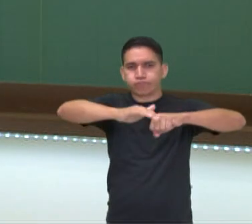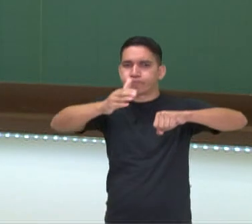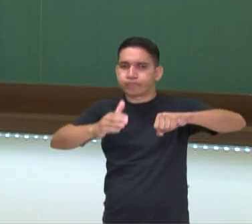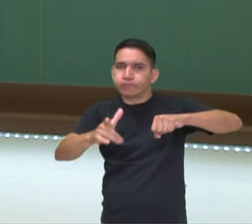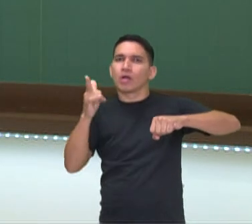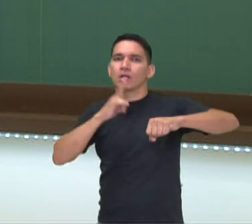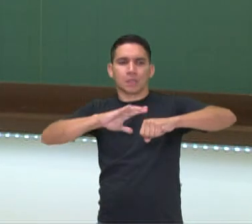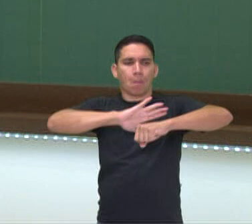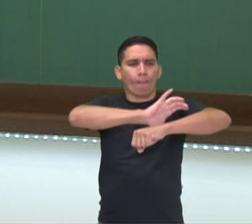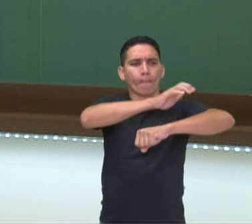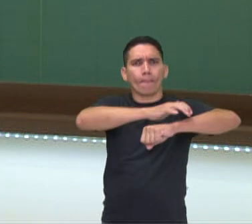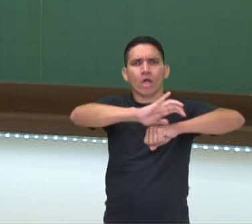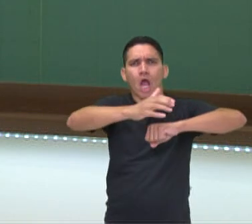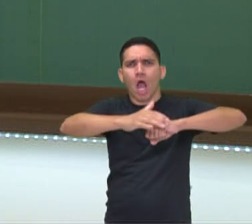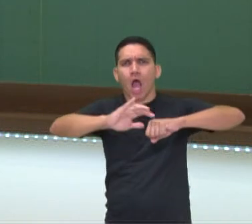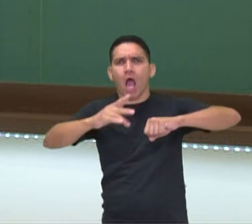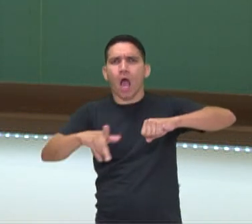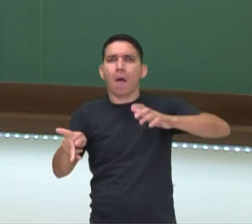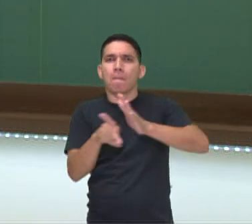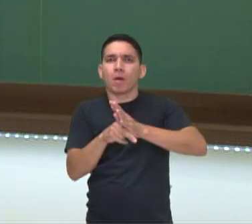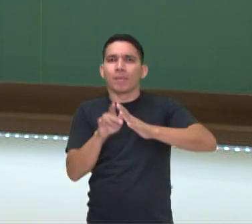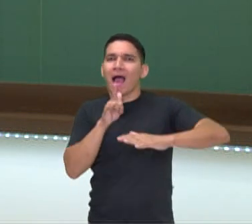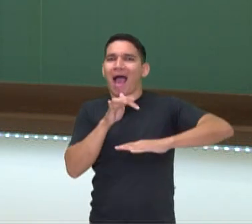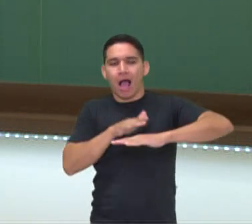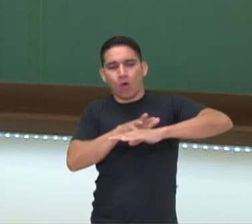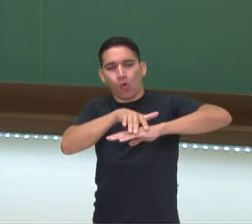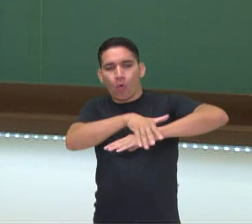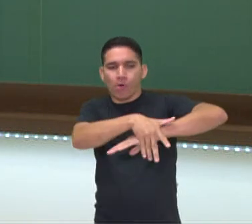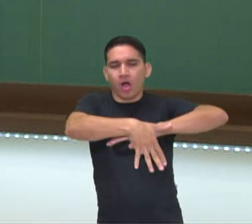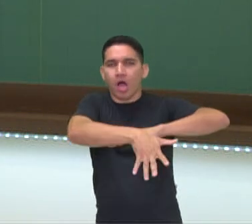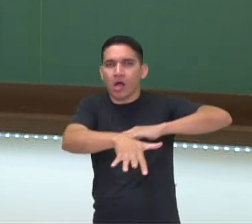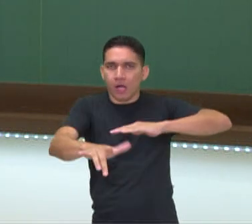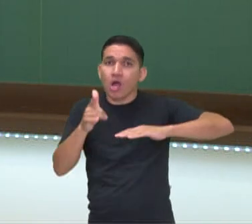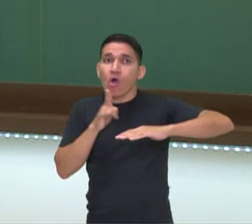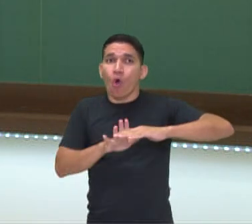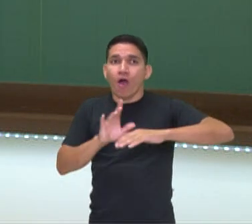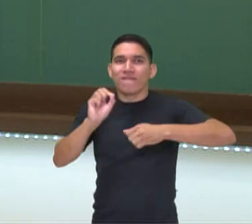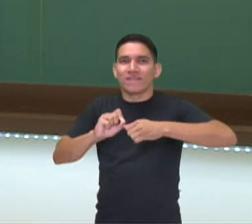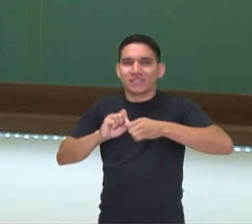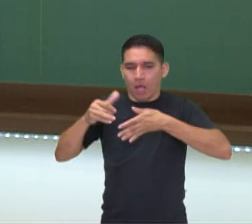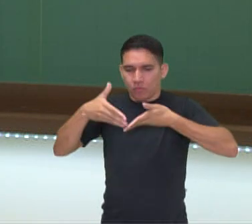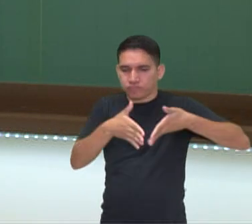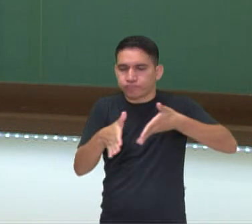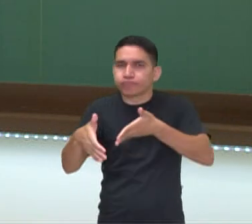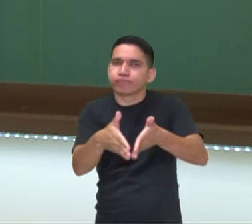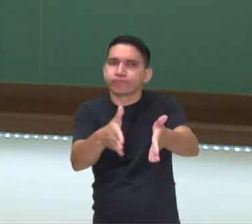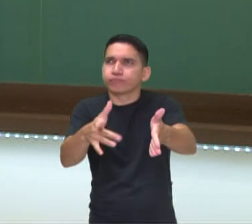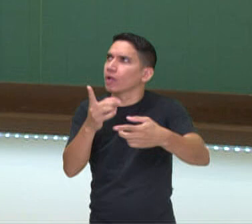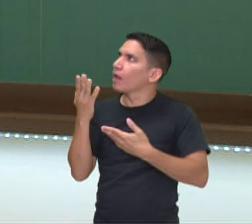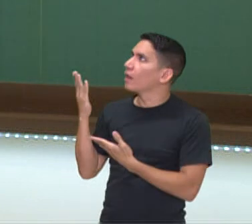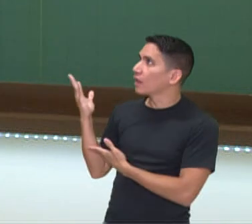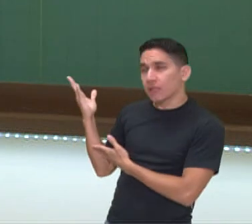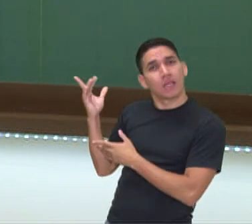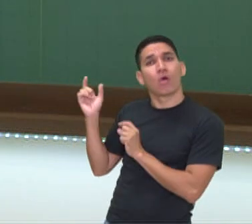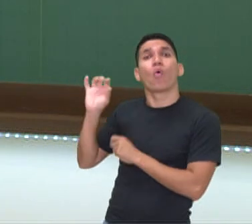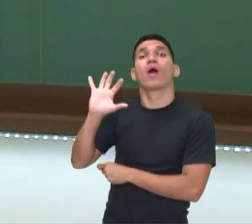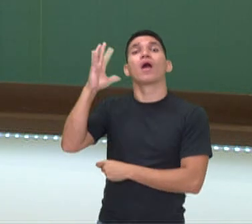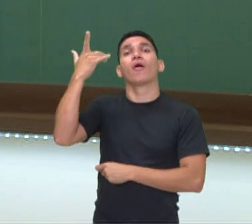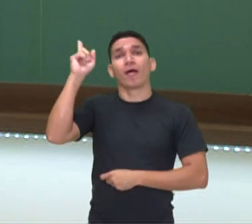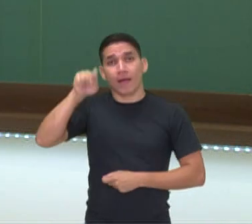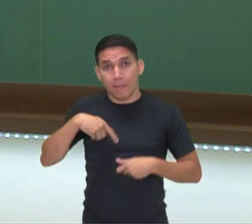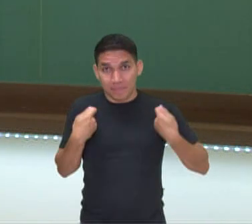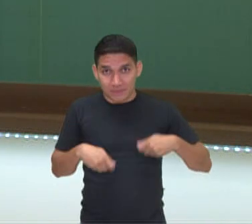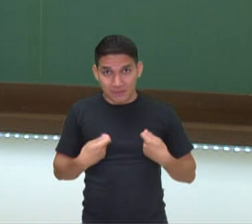as suas superfícies moldadas pela água e para que a água conseguisse fazer esse curso aqui, o que aconteceu? Foi